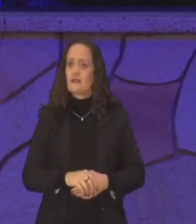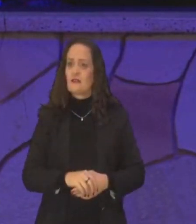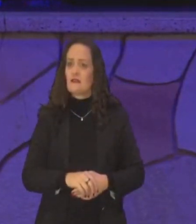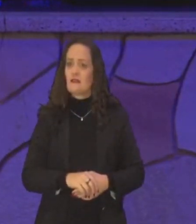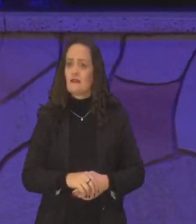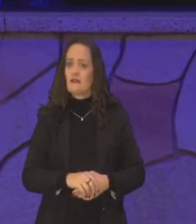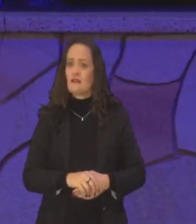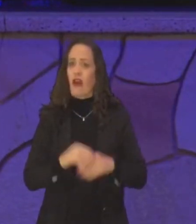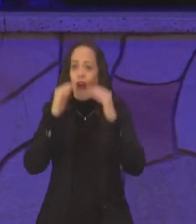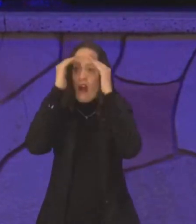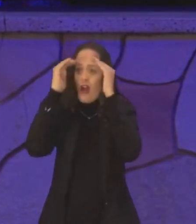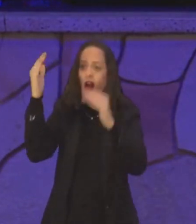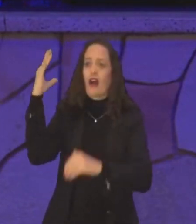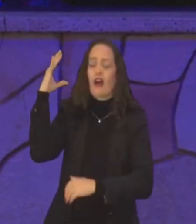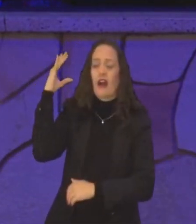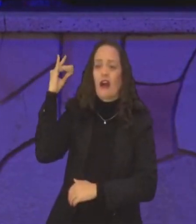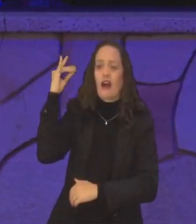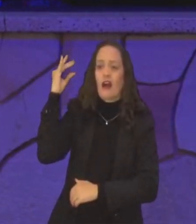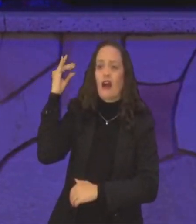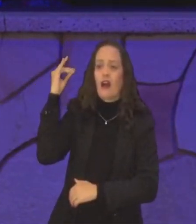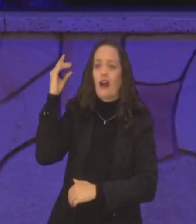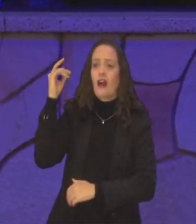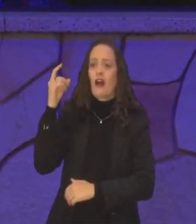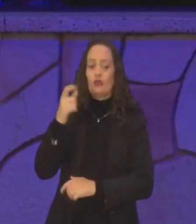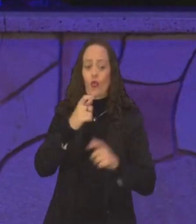de Satanás, onde Satanás habita.